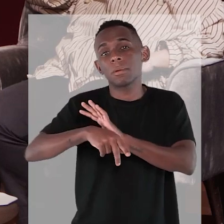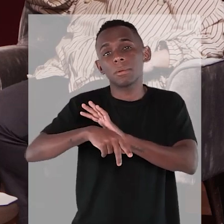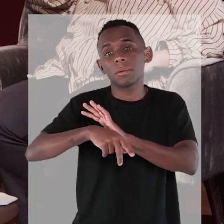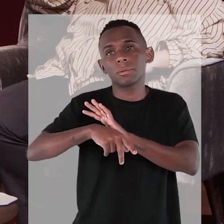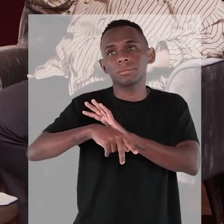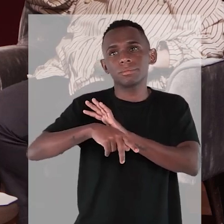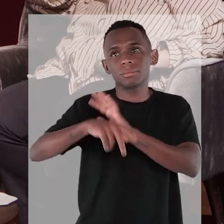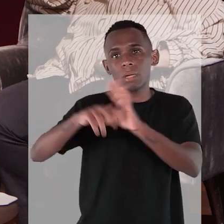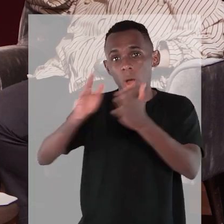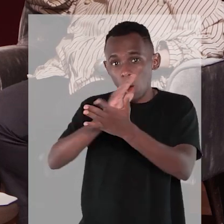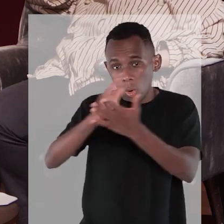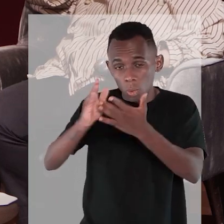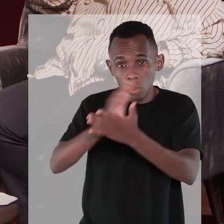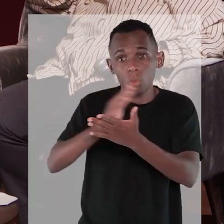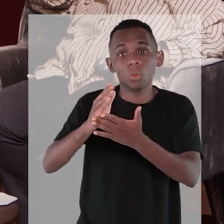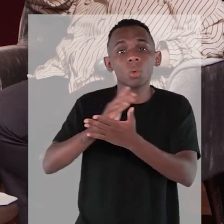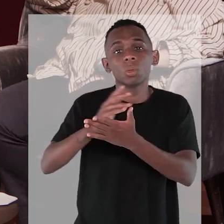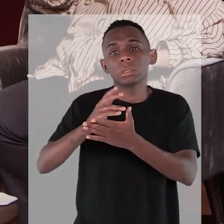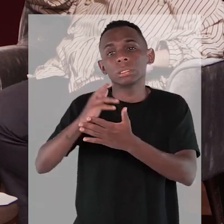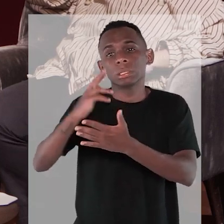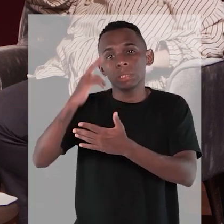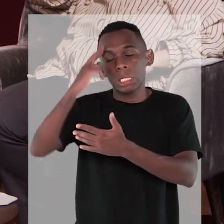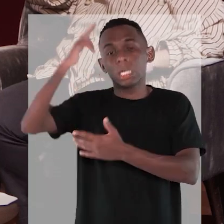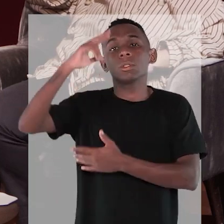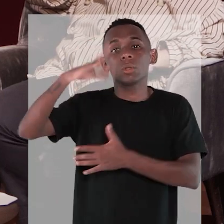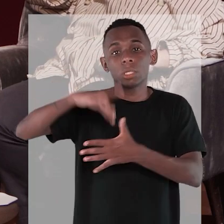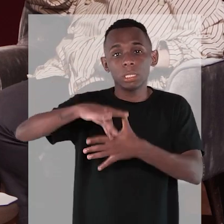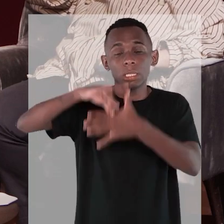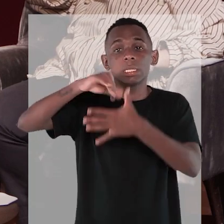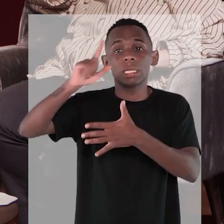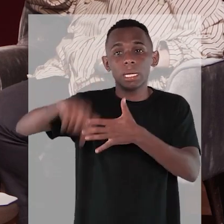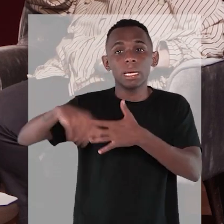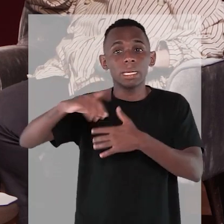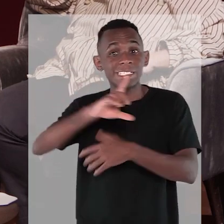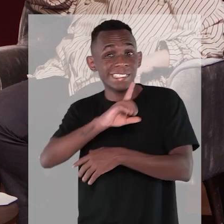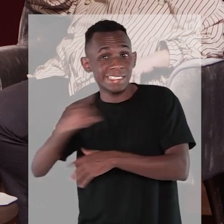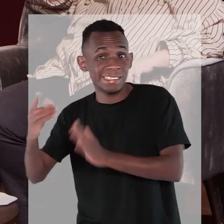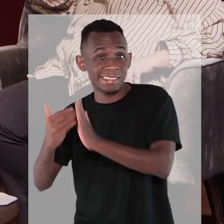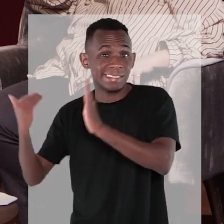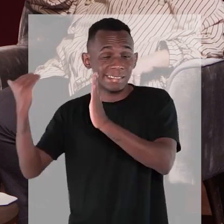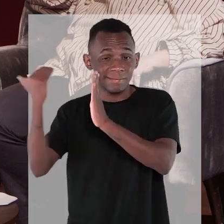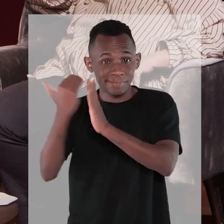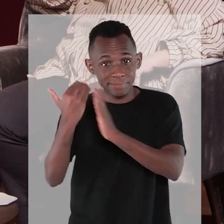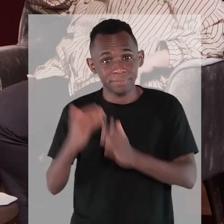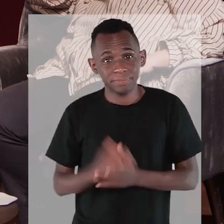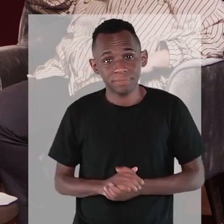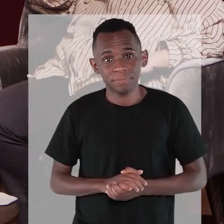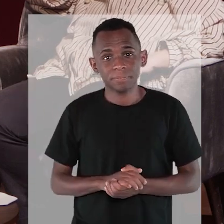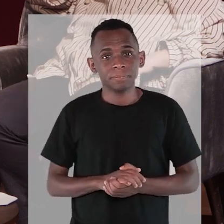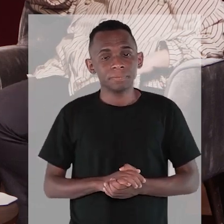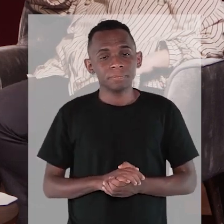Porque também tem do Teste que a gente esquece, que é um pouquinho melhor que o Bolsonaro, mas é do nível do Bolsonaro. Mas então a gente